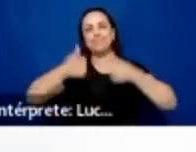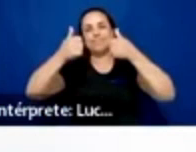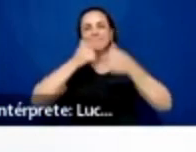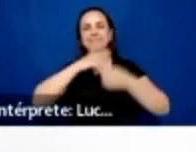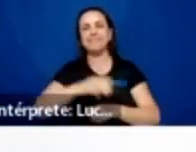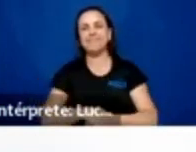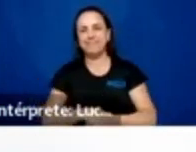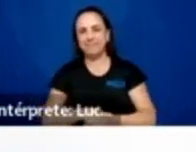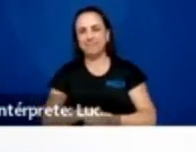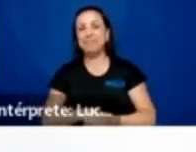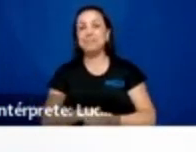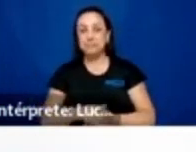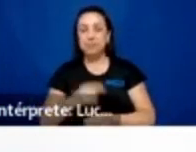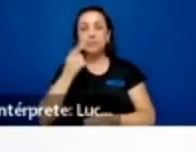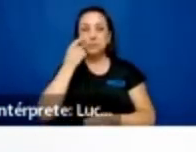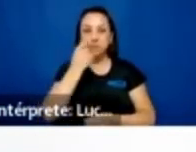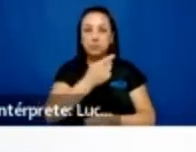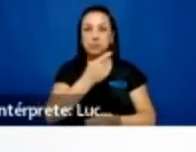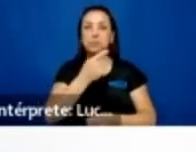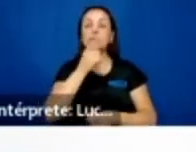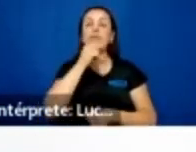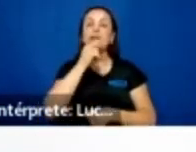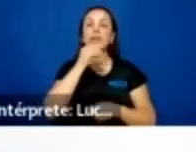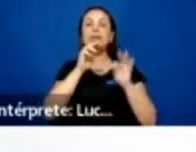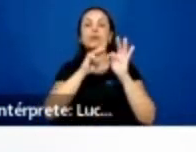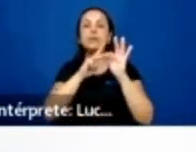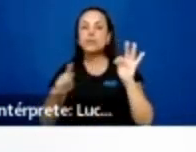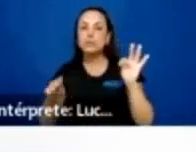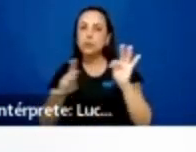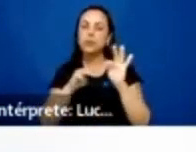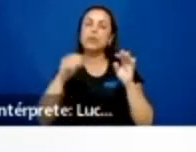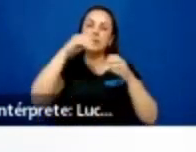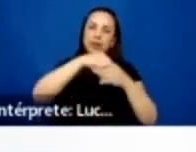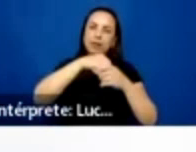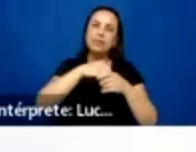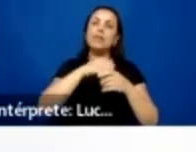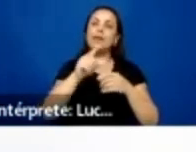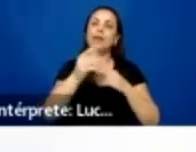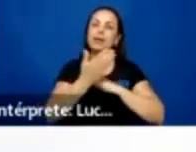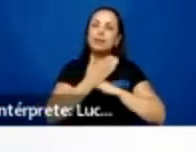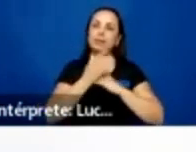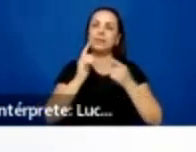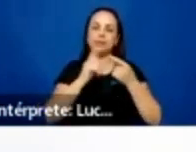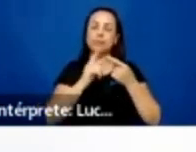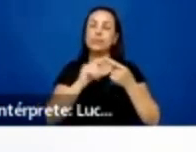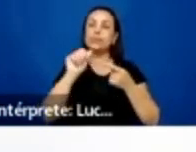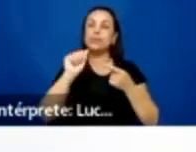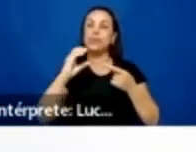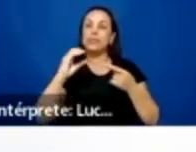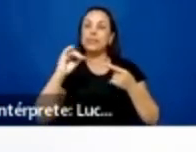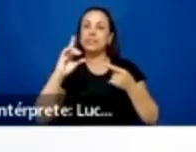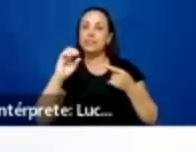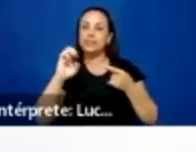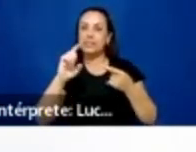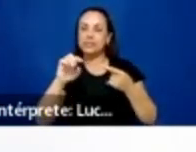Então, aqui se mostrou três benefícios da água magnetizada: reduz a acidez, que é a prevenção, ela